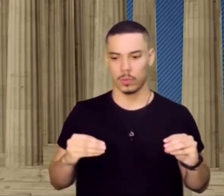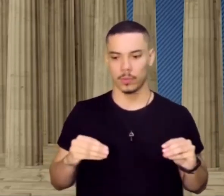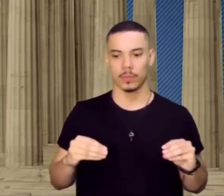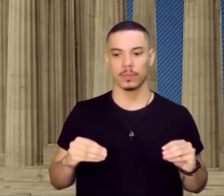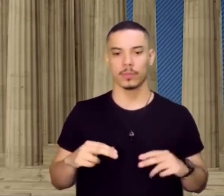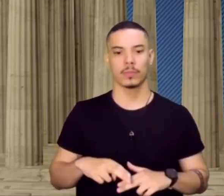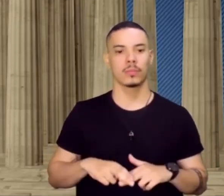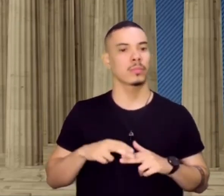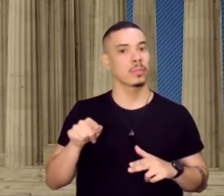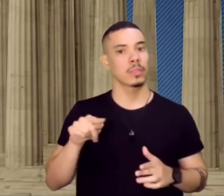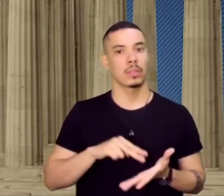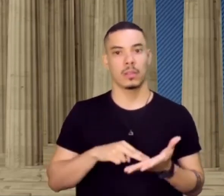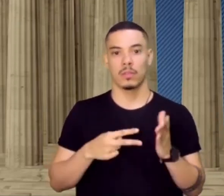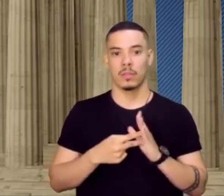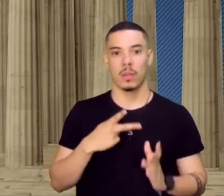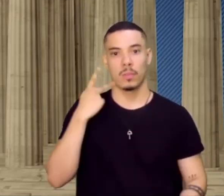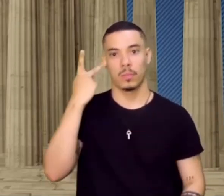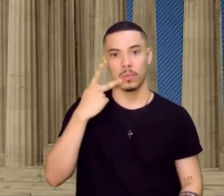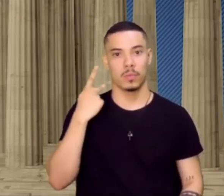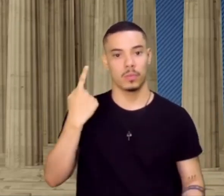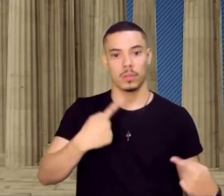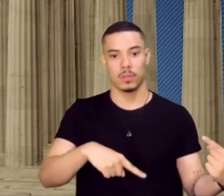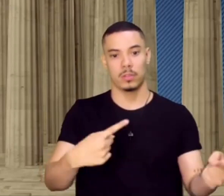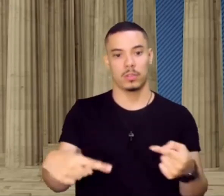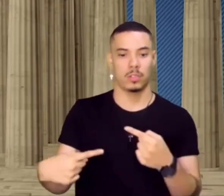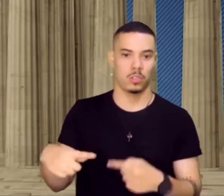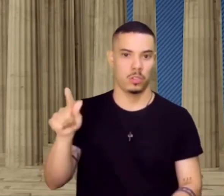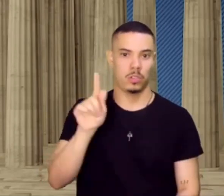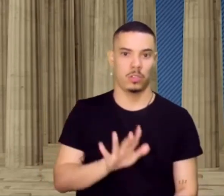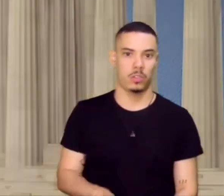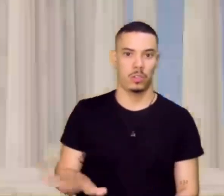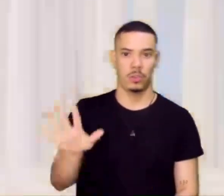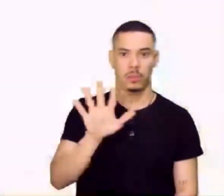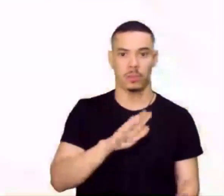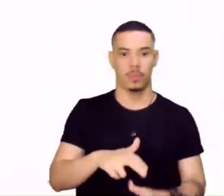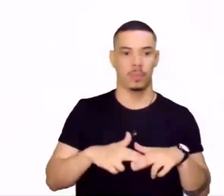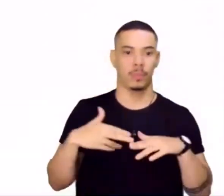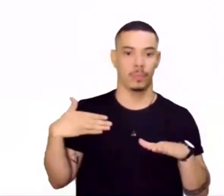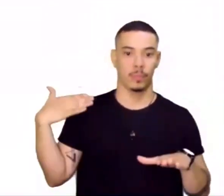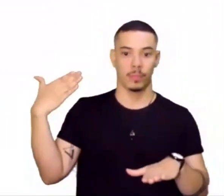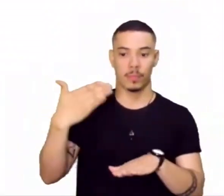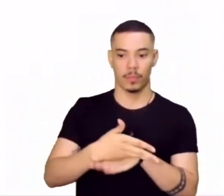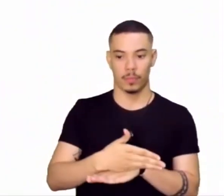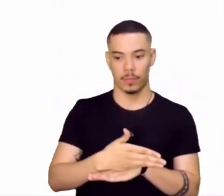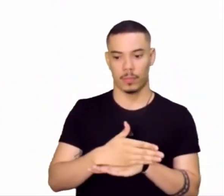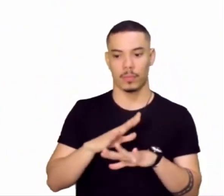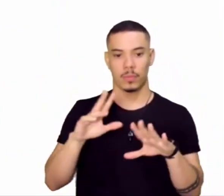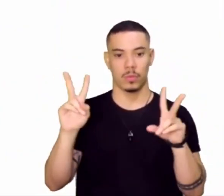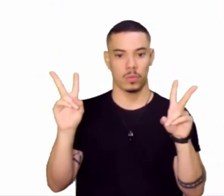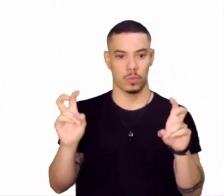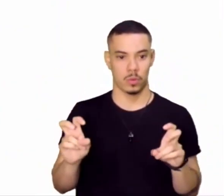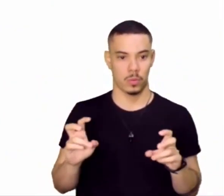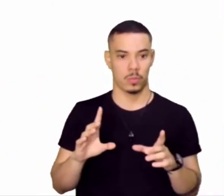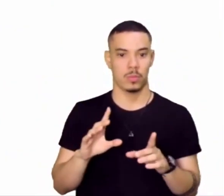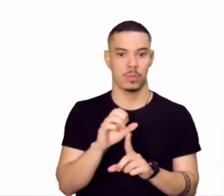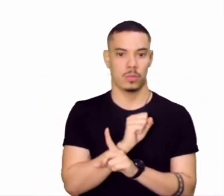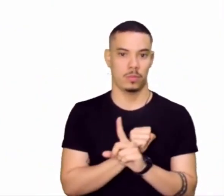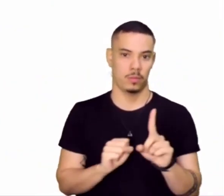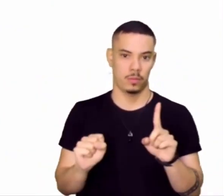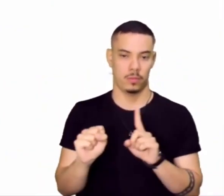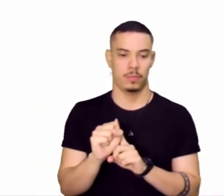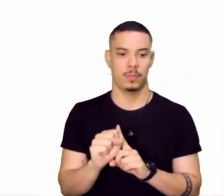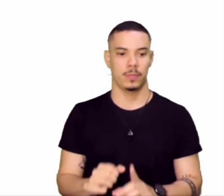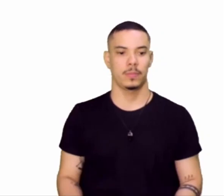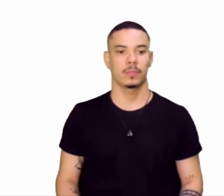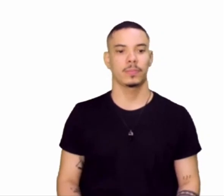Isso é política em si, de forma geral, ok? Então vamos lá adentrar um pouco na nossa questão sociedade democrática.